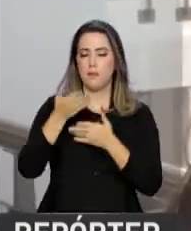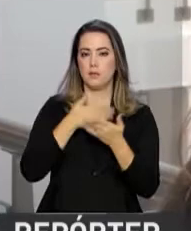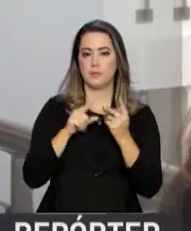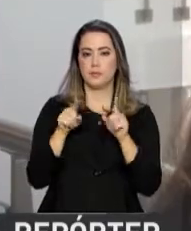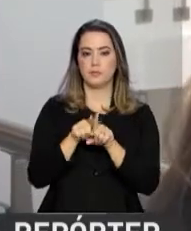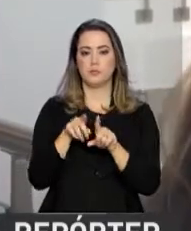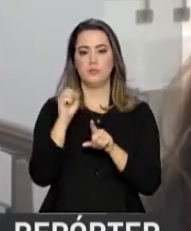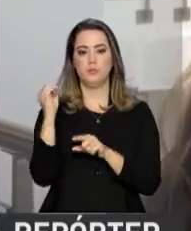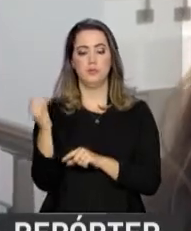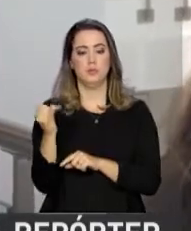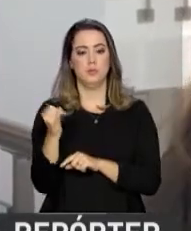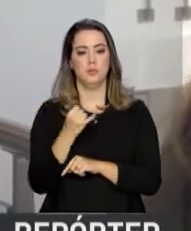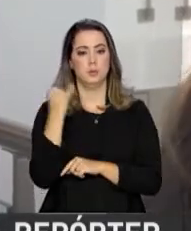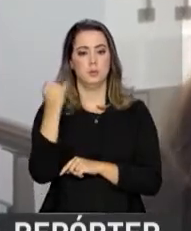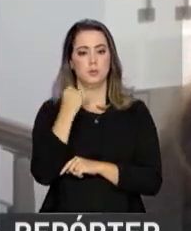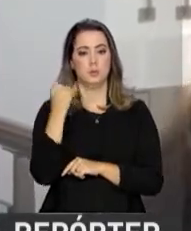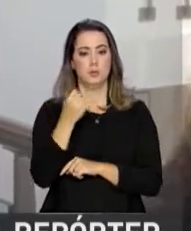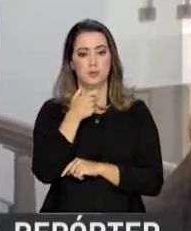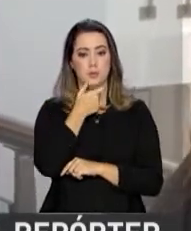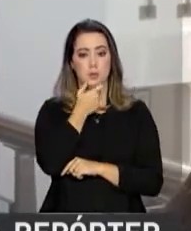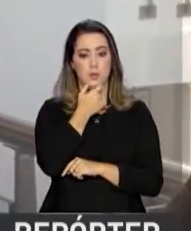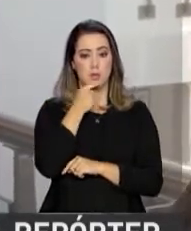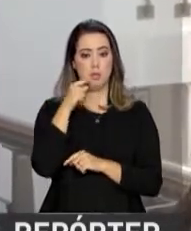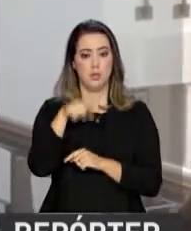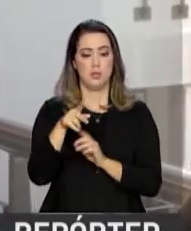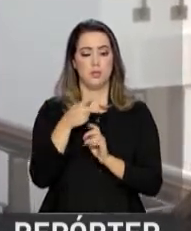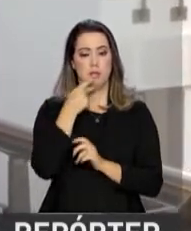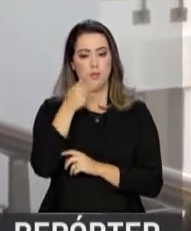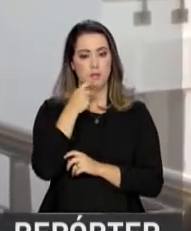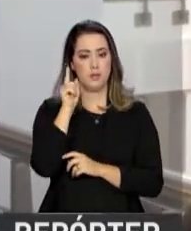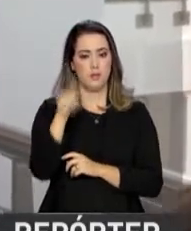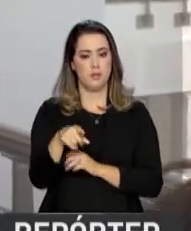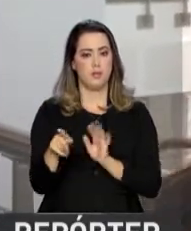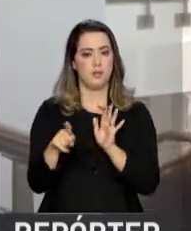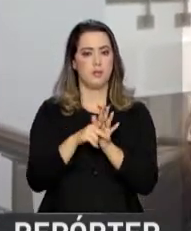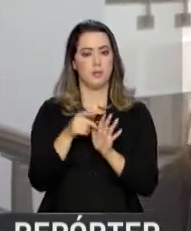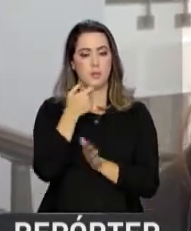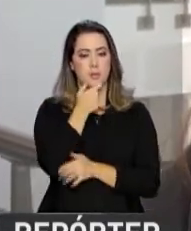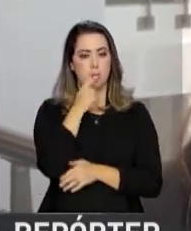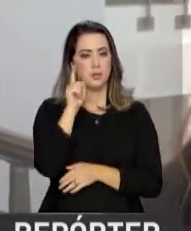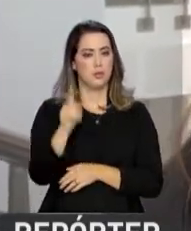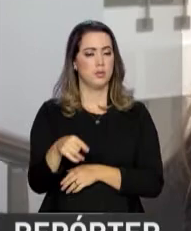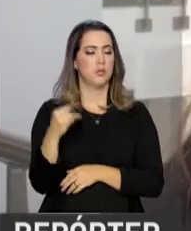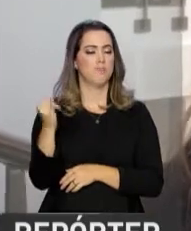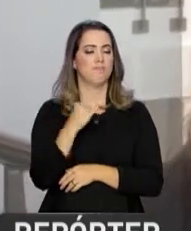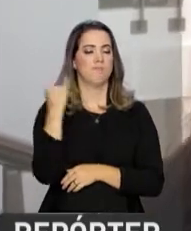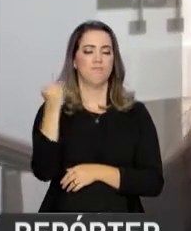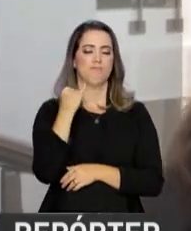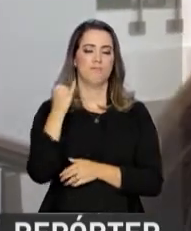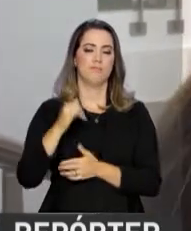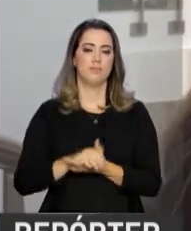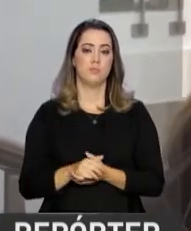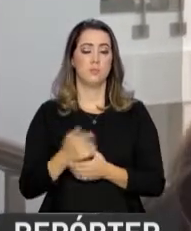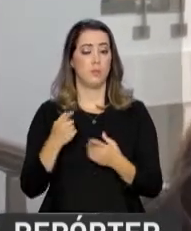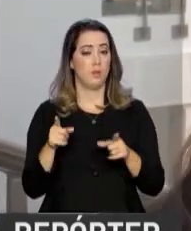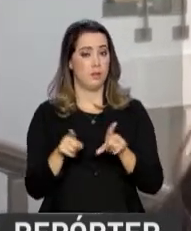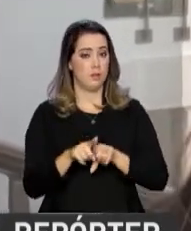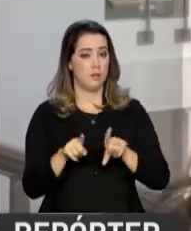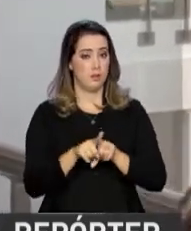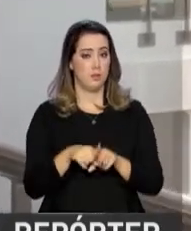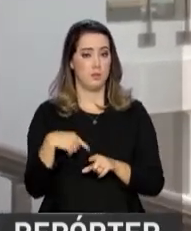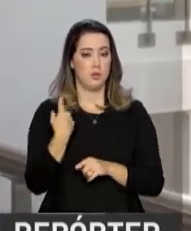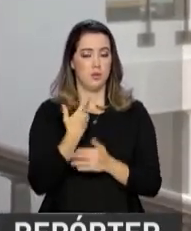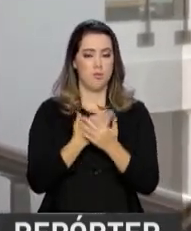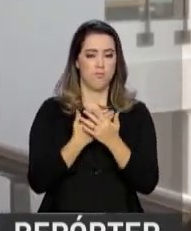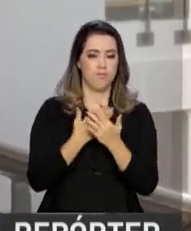possibilidade está perdendo mais inglês no lugar em que fala principal é a língua inglesa e isso é um diferencial enorme além claro das aulas que